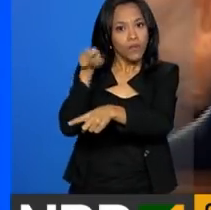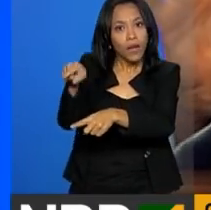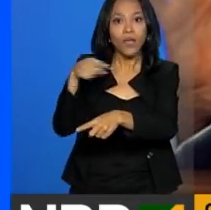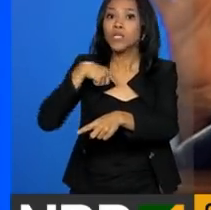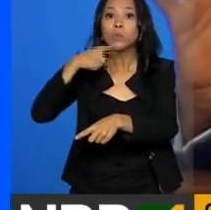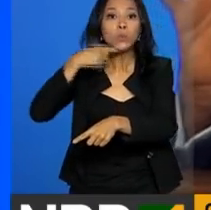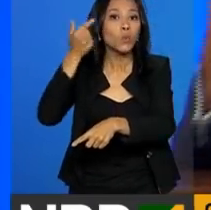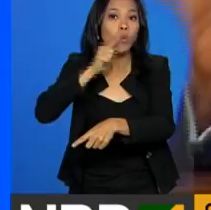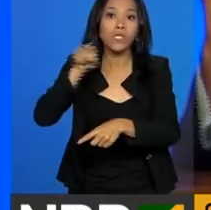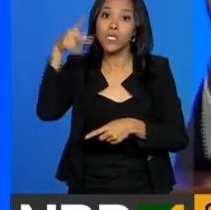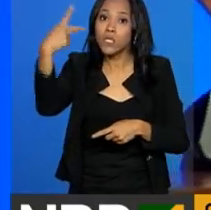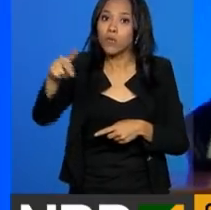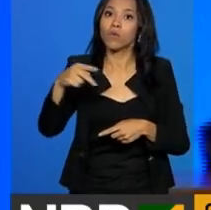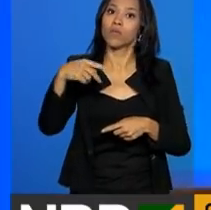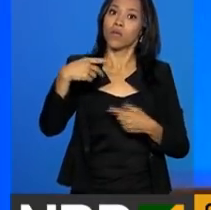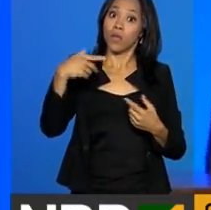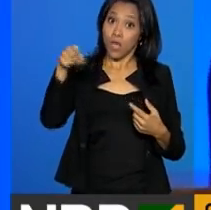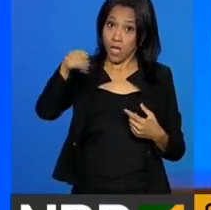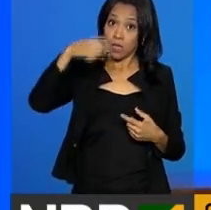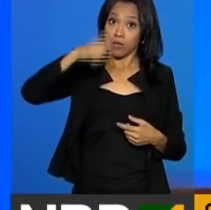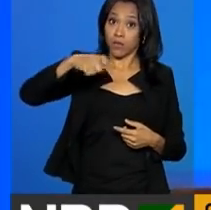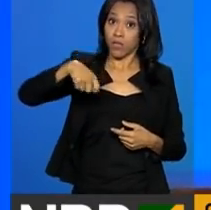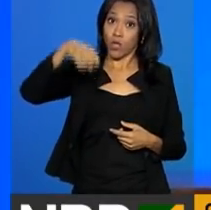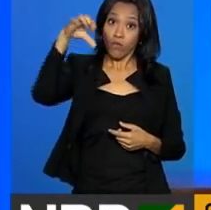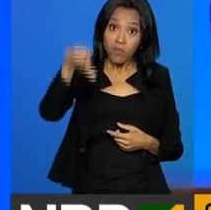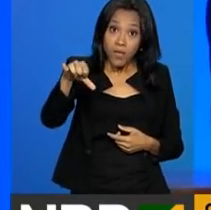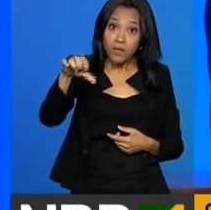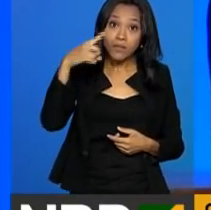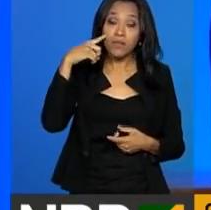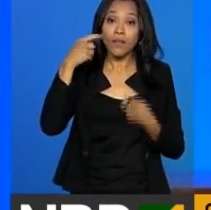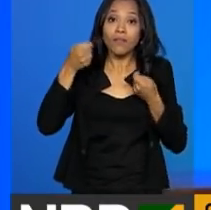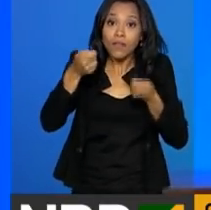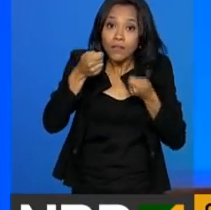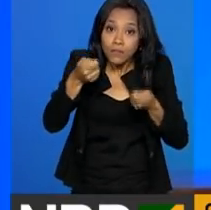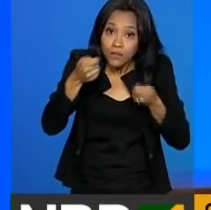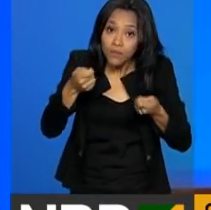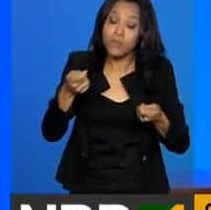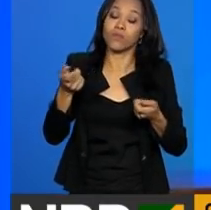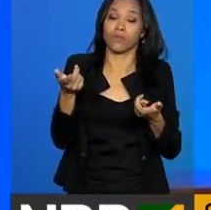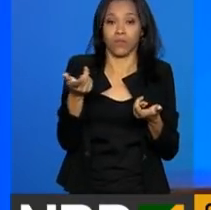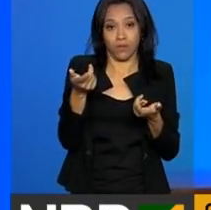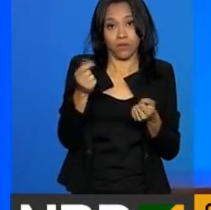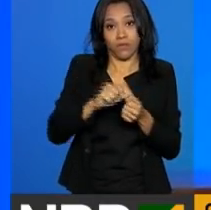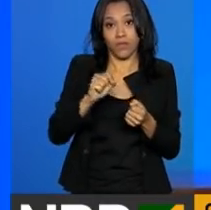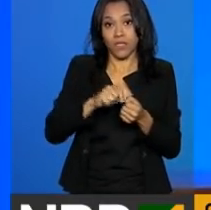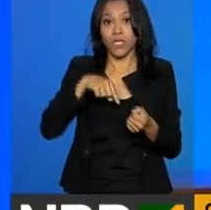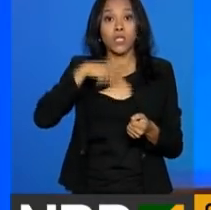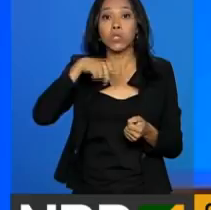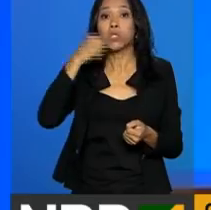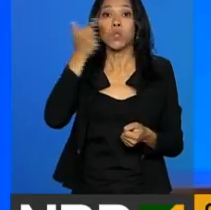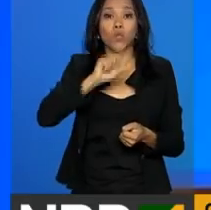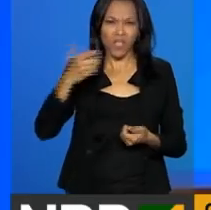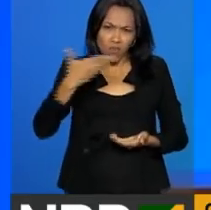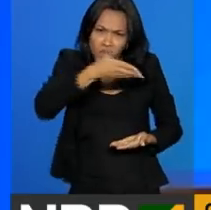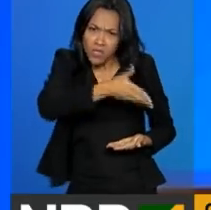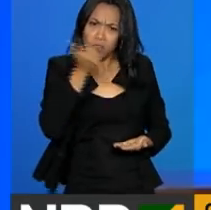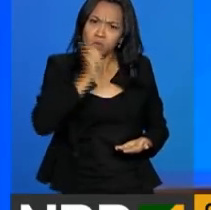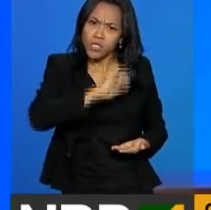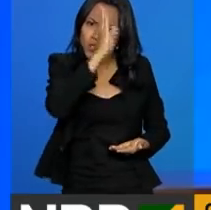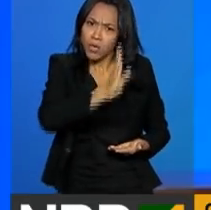lo e não conseguimos são nove meses diz ele que eu estou tentando realizar a modernização trabalhista e não conseguimos vocês